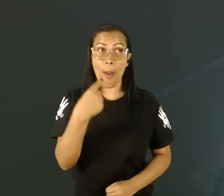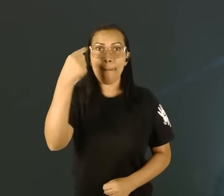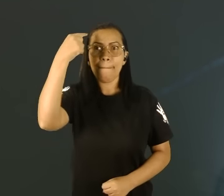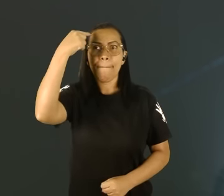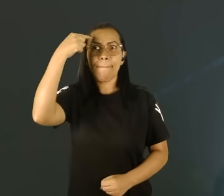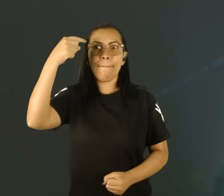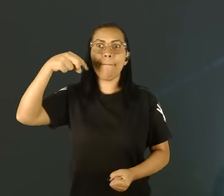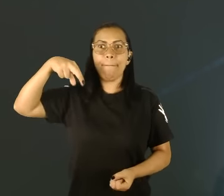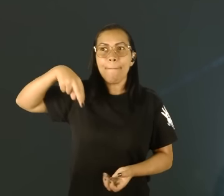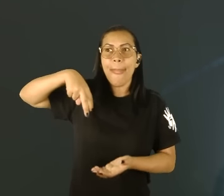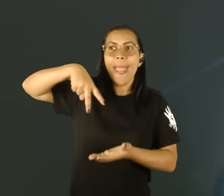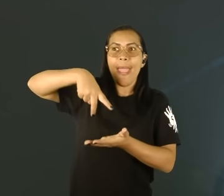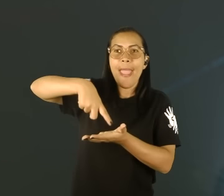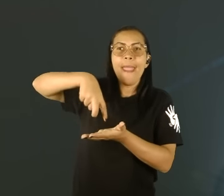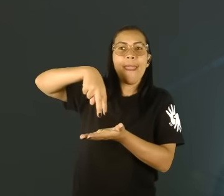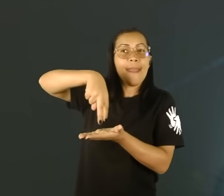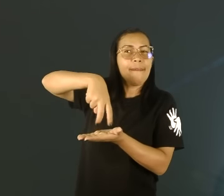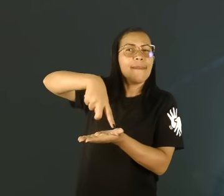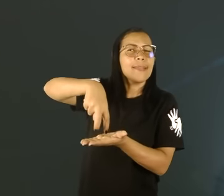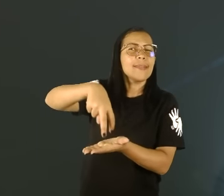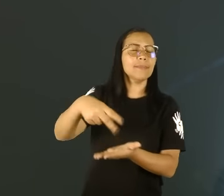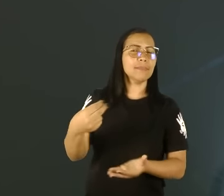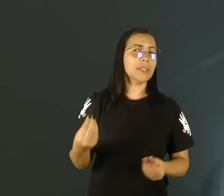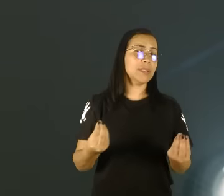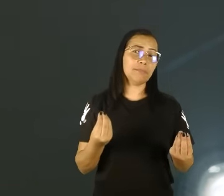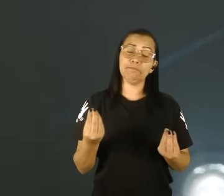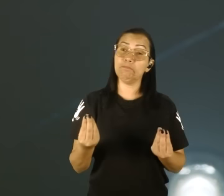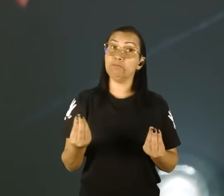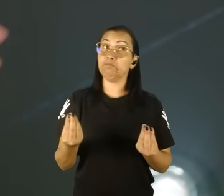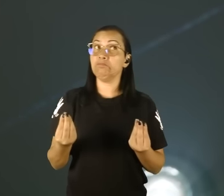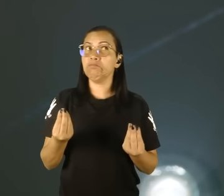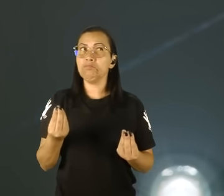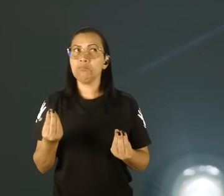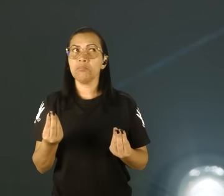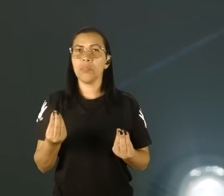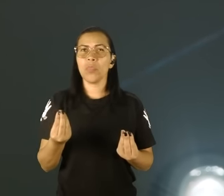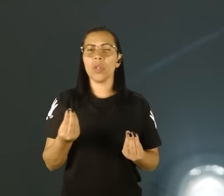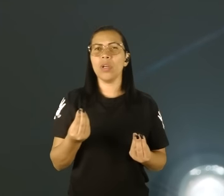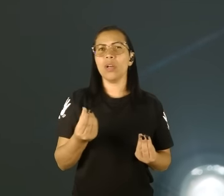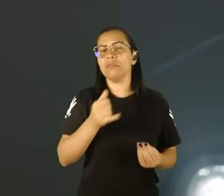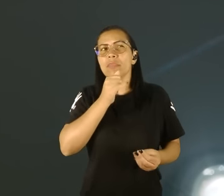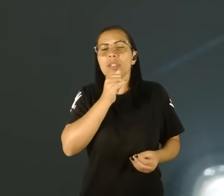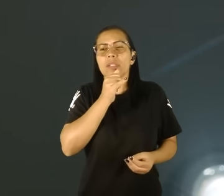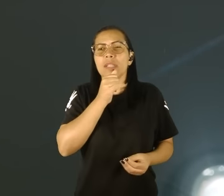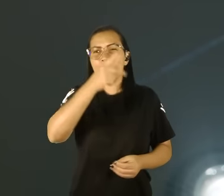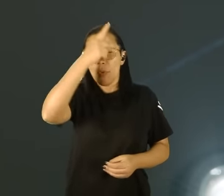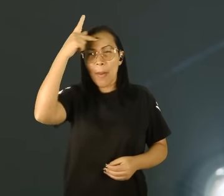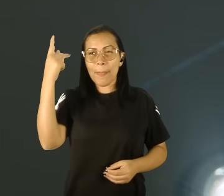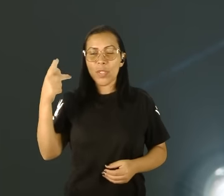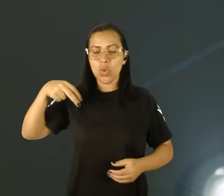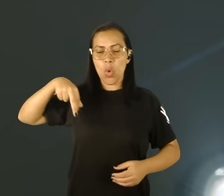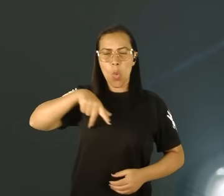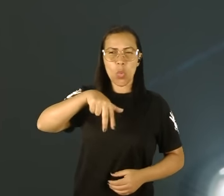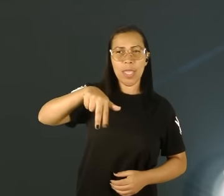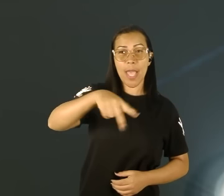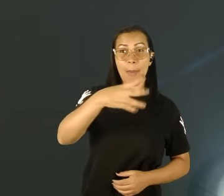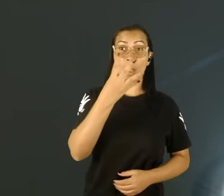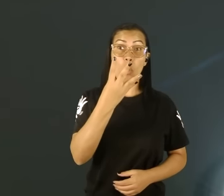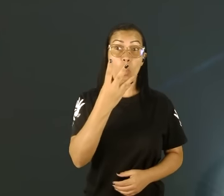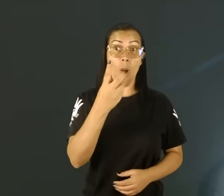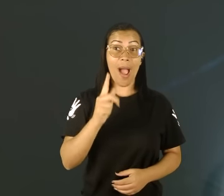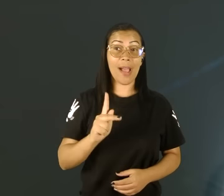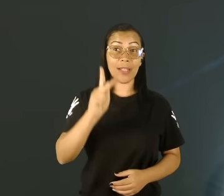Nós estamos falando num homem que ande aí 4 quilômetros por hora, tendo suas paradas para descansar. Estamos falando de uma caminhada